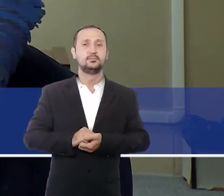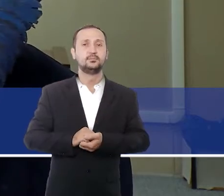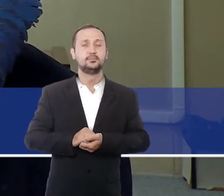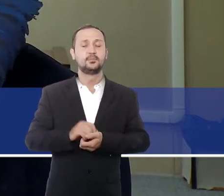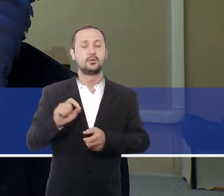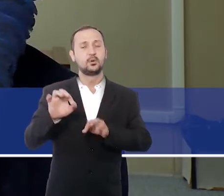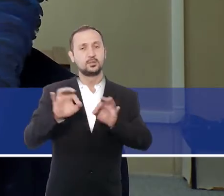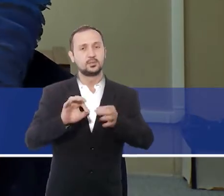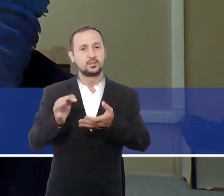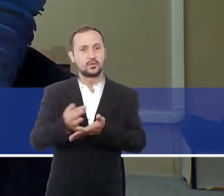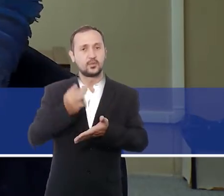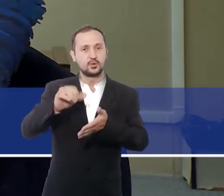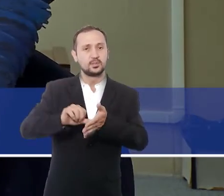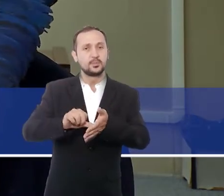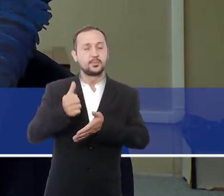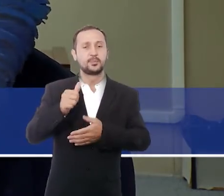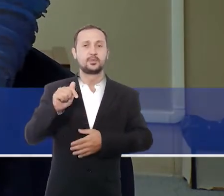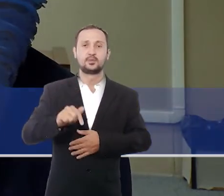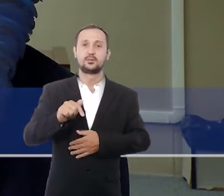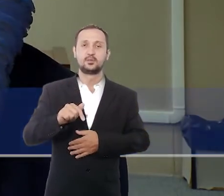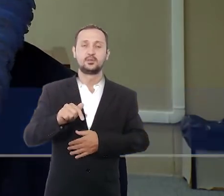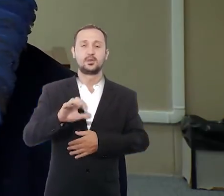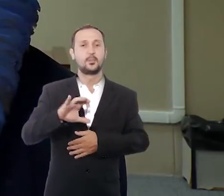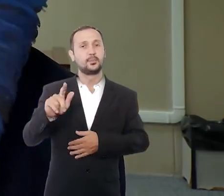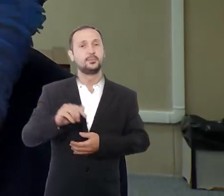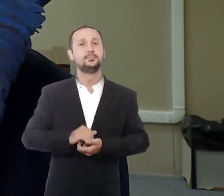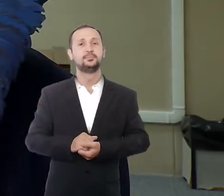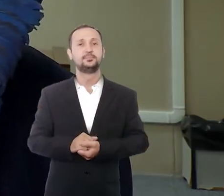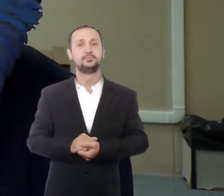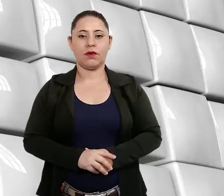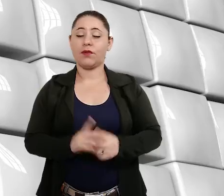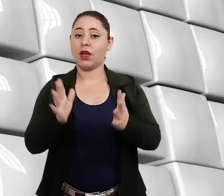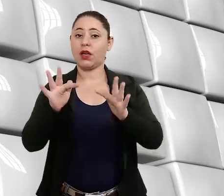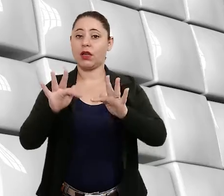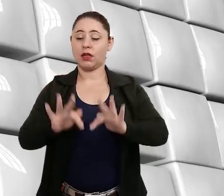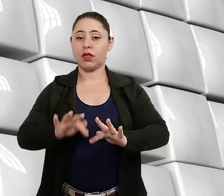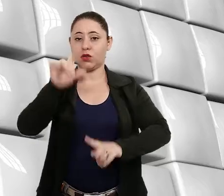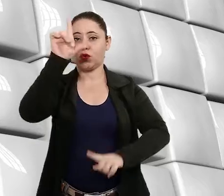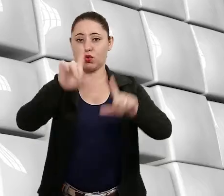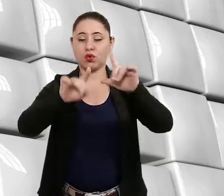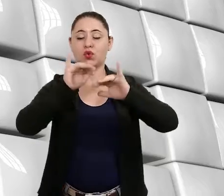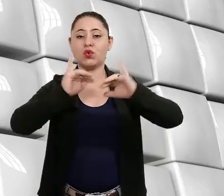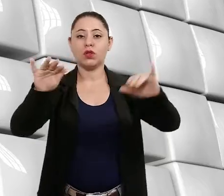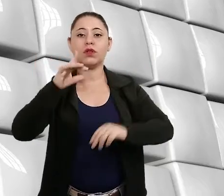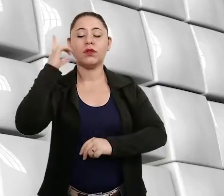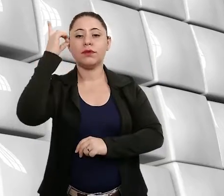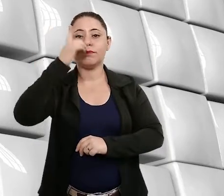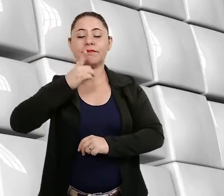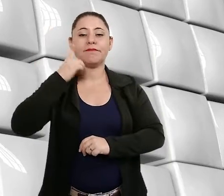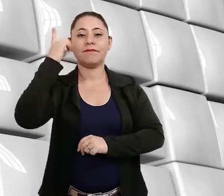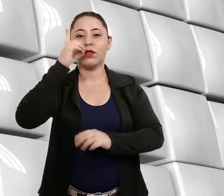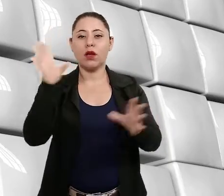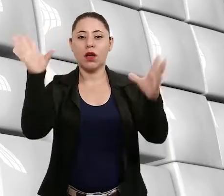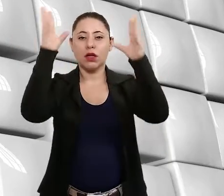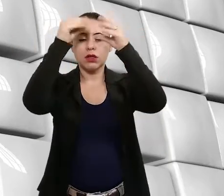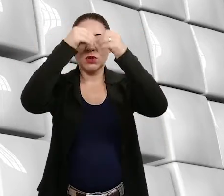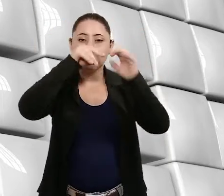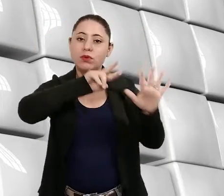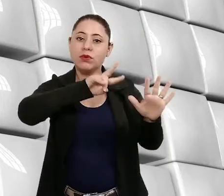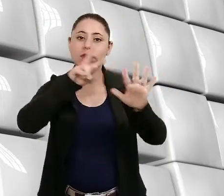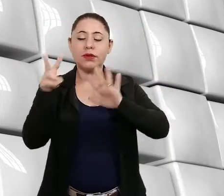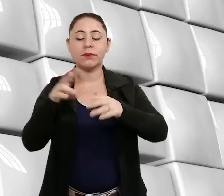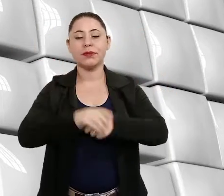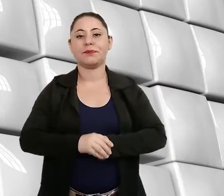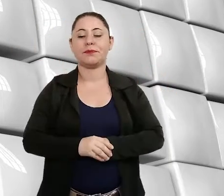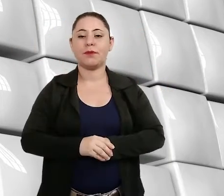essa ocasião, por esse fórum, esse primeiro fórum de cacique realizado em Campo Grande. Fica por aqui essa edição do Jornal Parlamentar com resumo